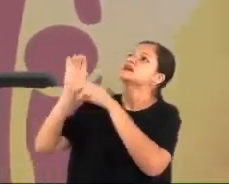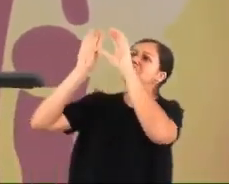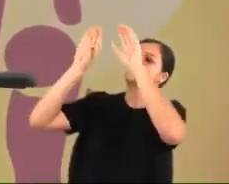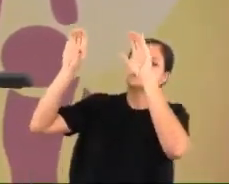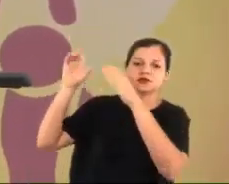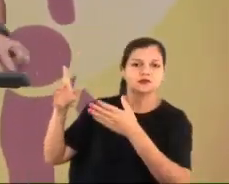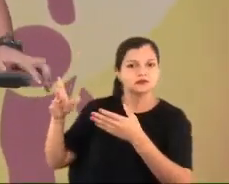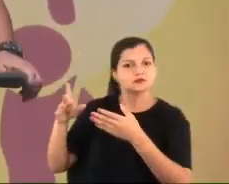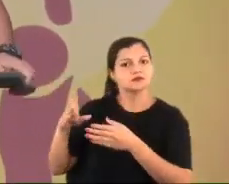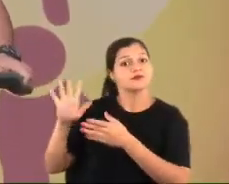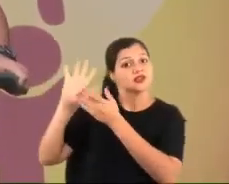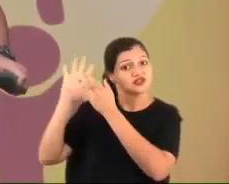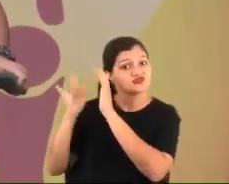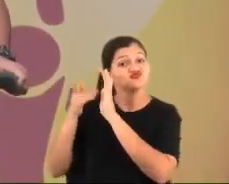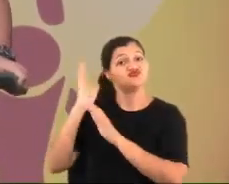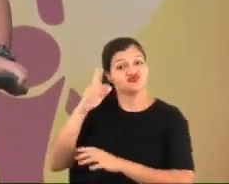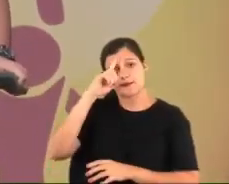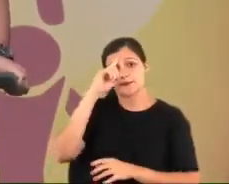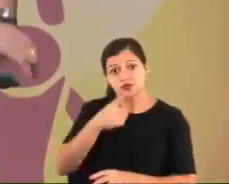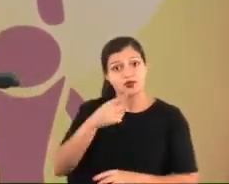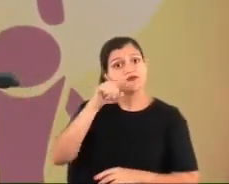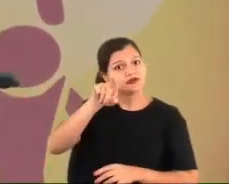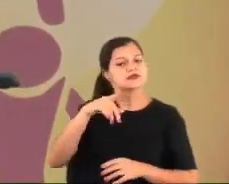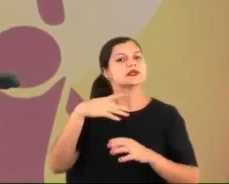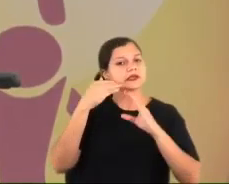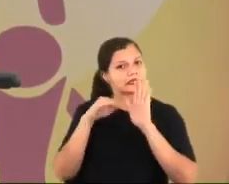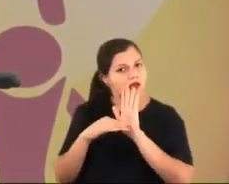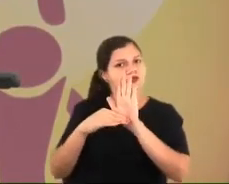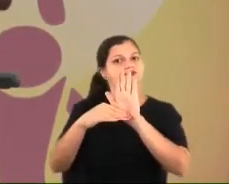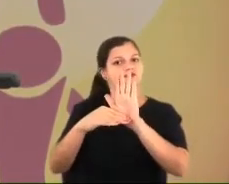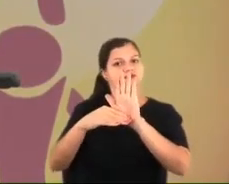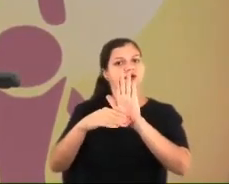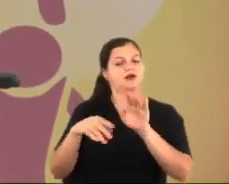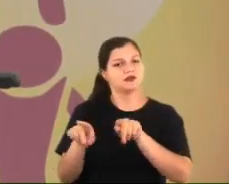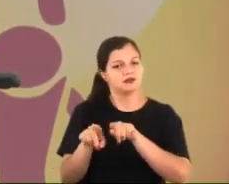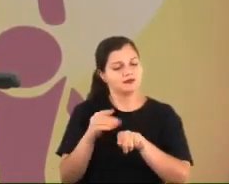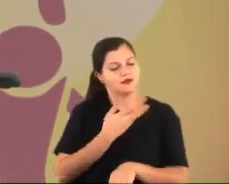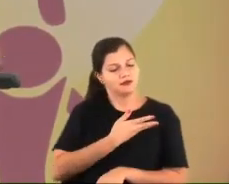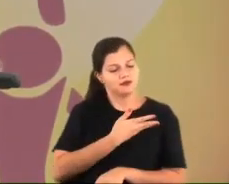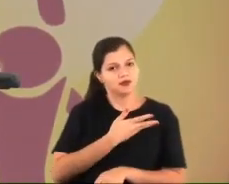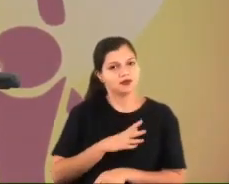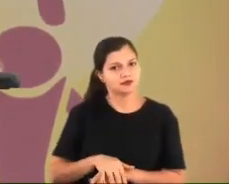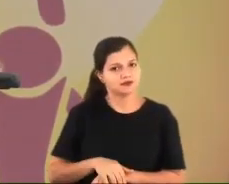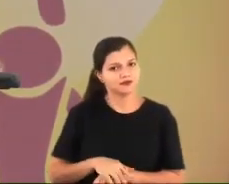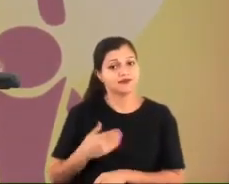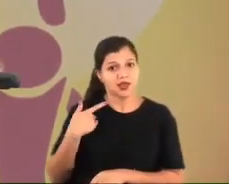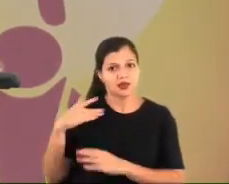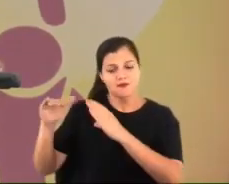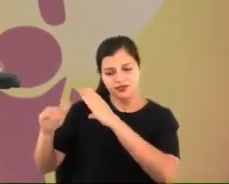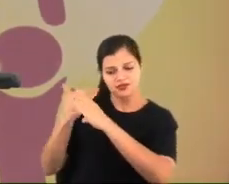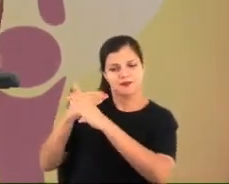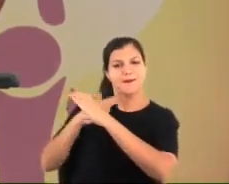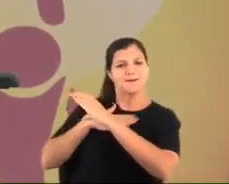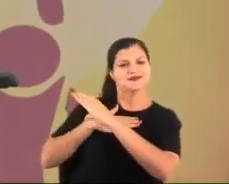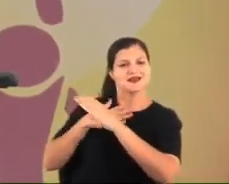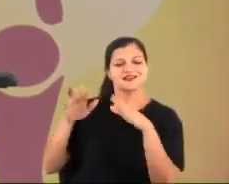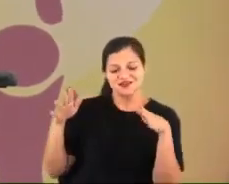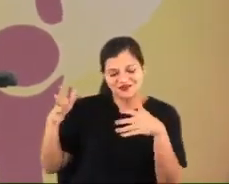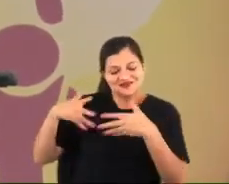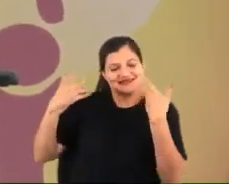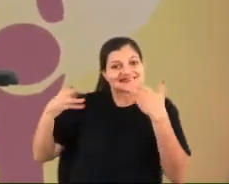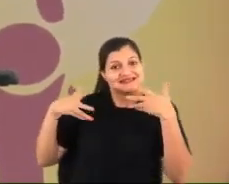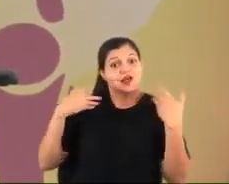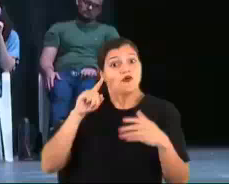Jesus já mandou você ser o refrigério de alguém. Assim como ainda há pouco recebi uma mensagem que animou meu coração. Você pode mandar